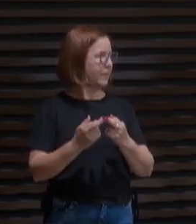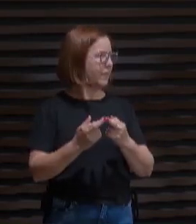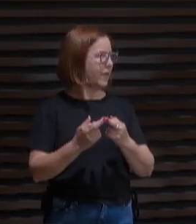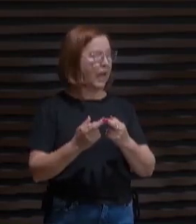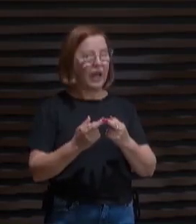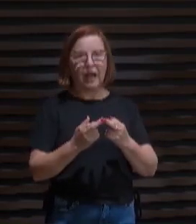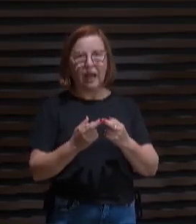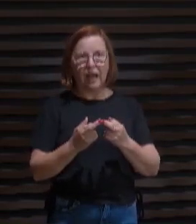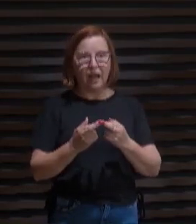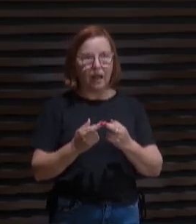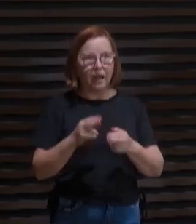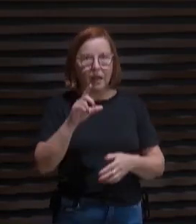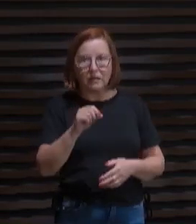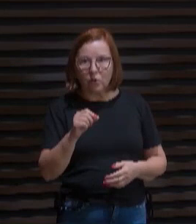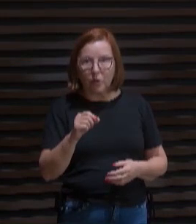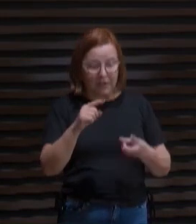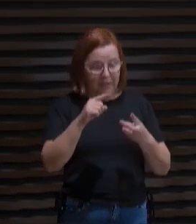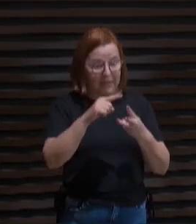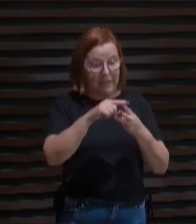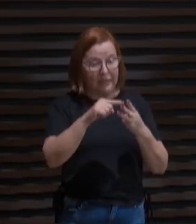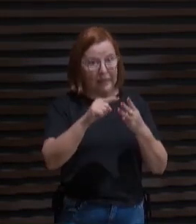reinos se juntaram para destruir ele.